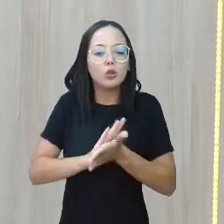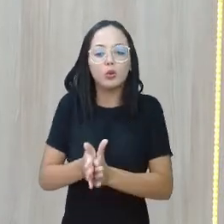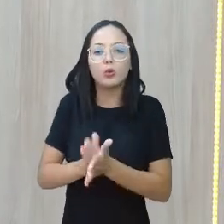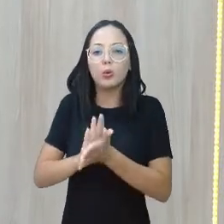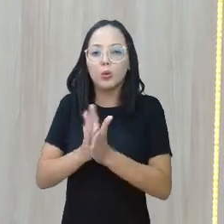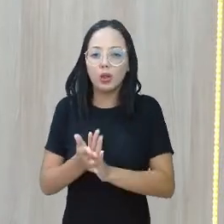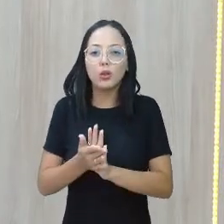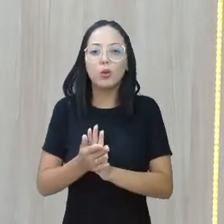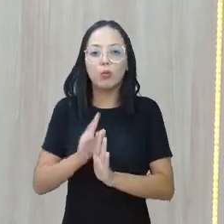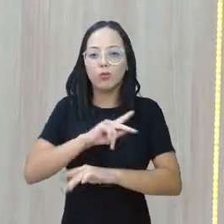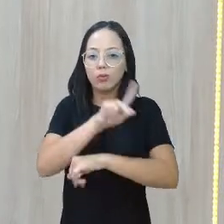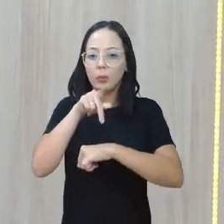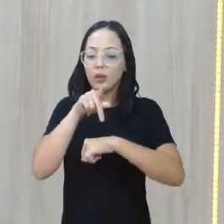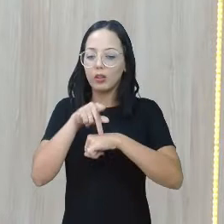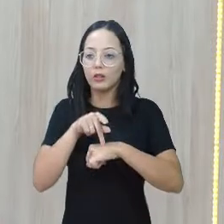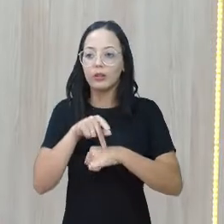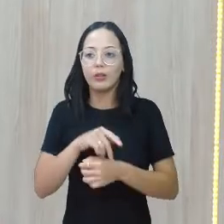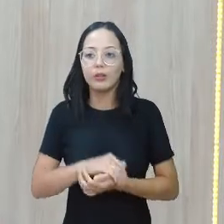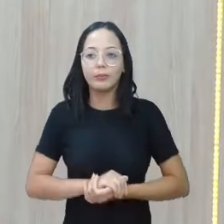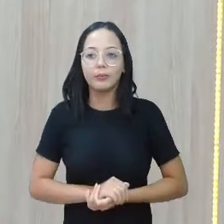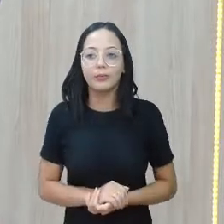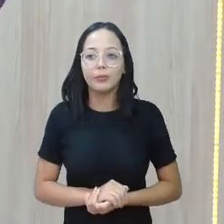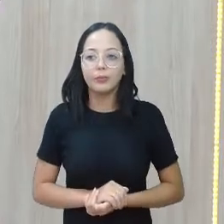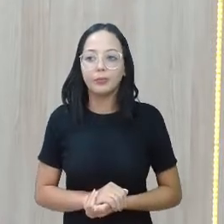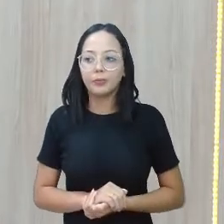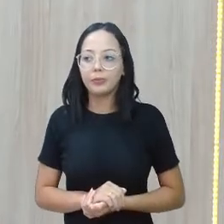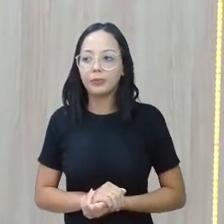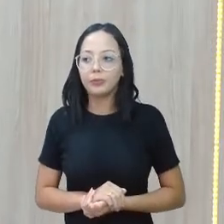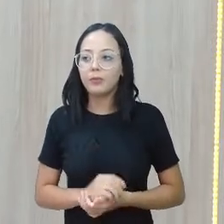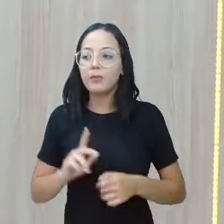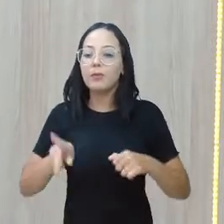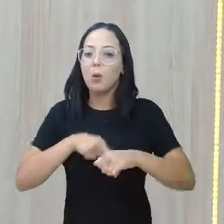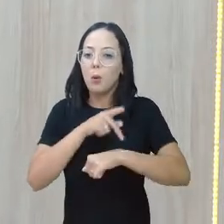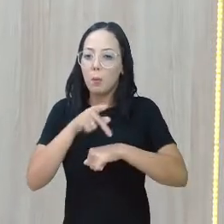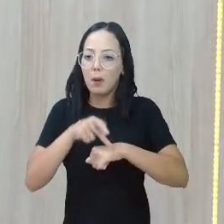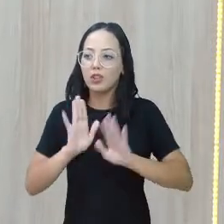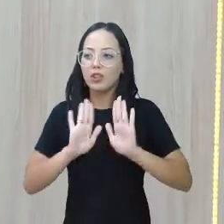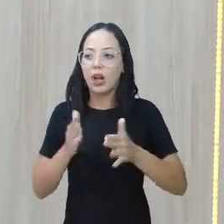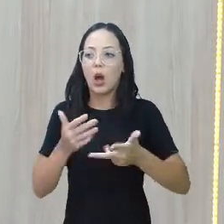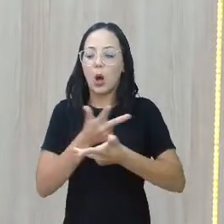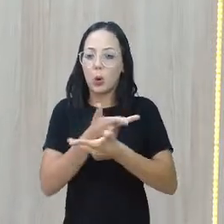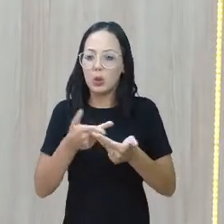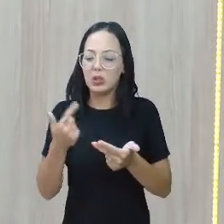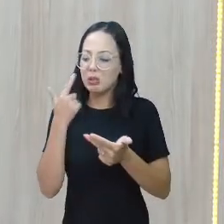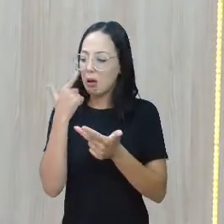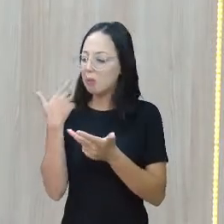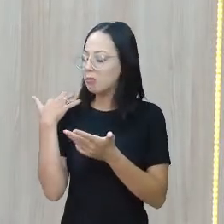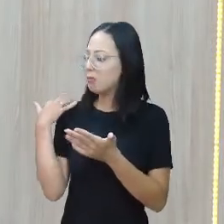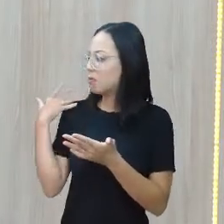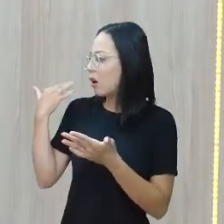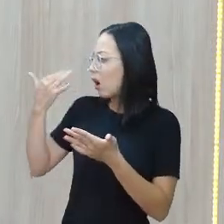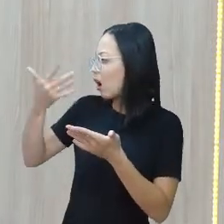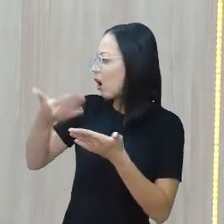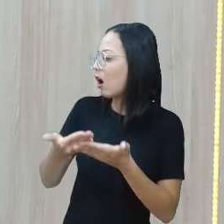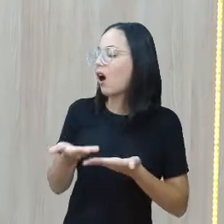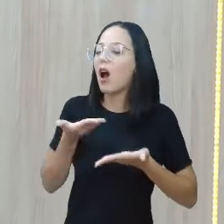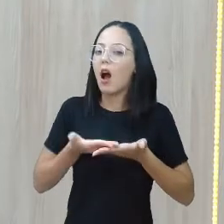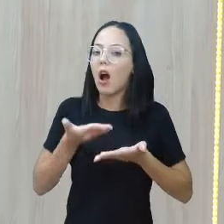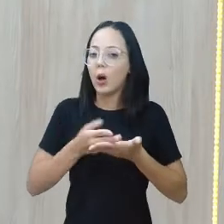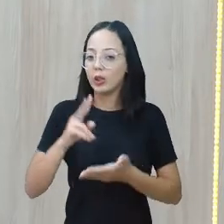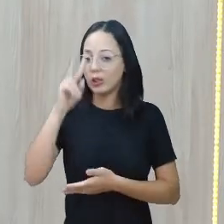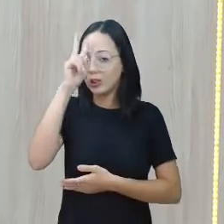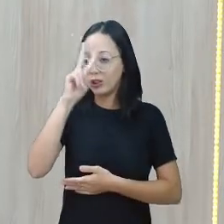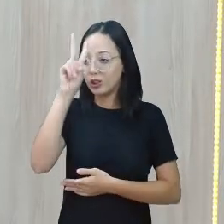o nosso país. Nosso país já passou por muita coisa, pessoal. Aula de história